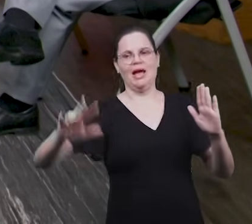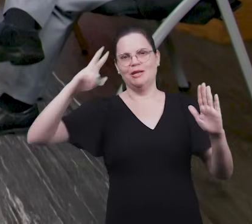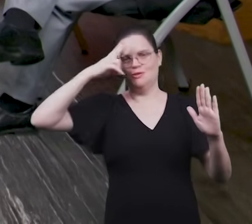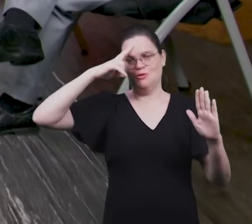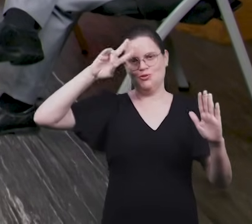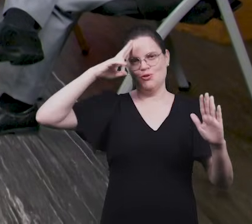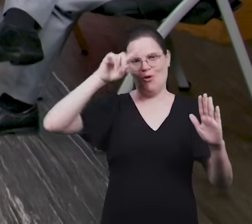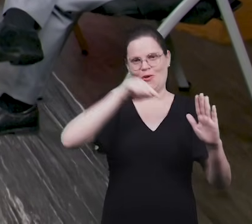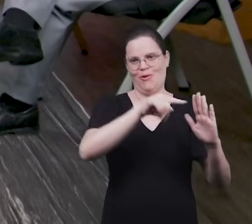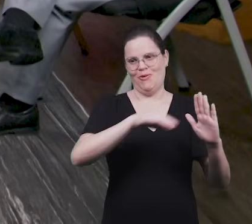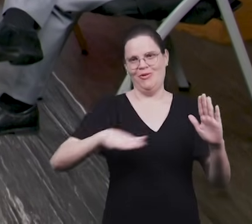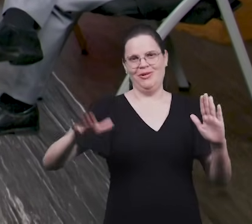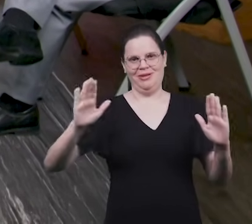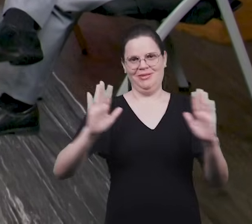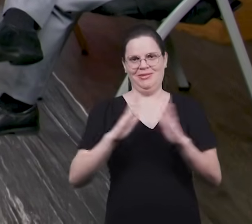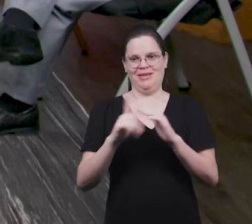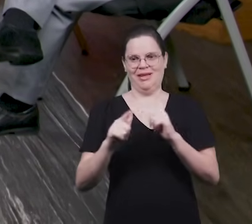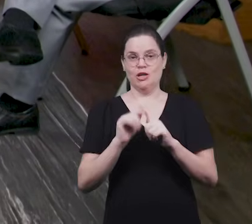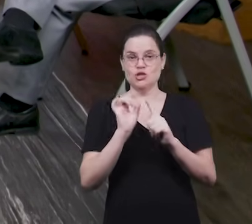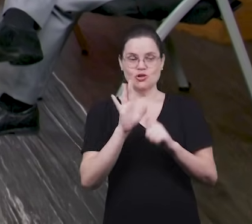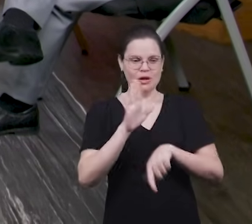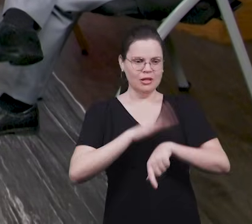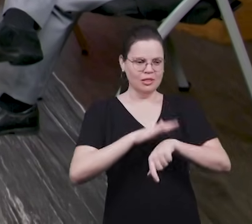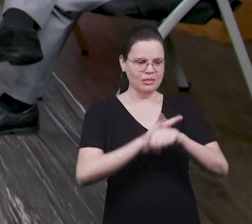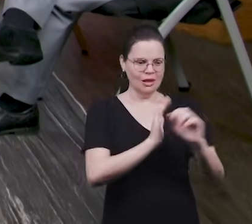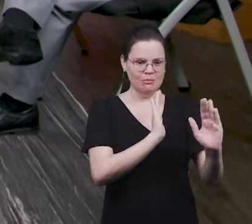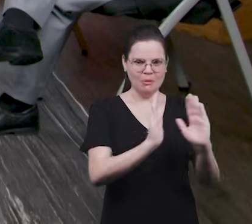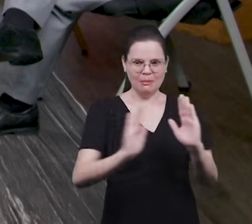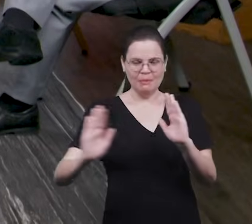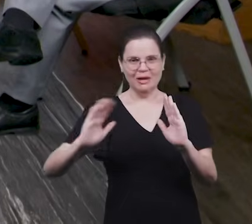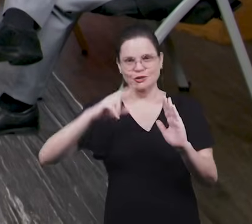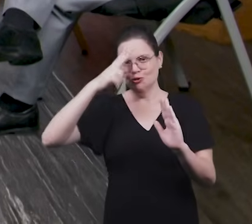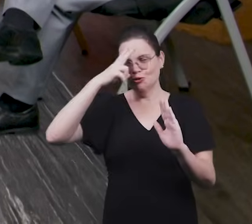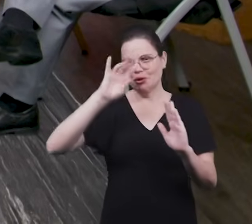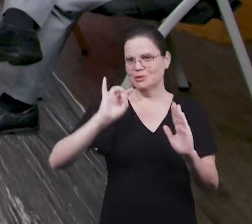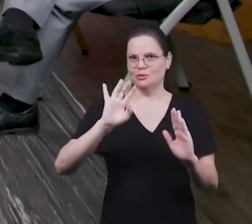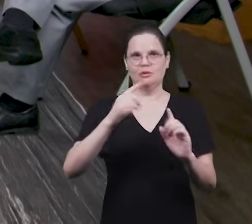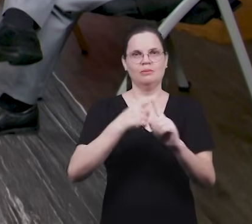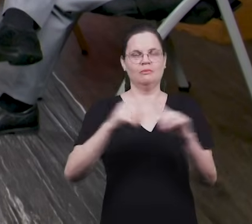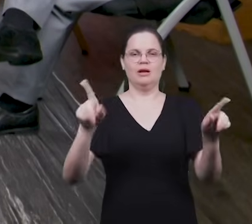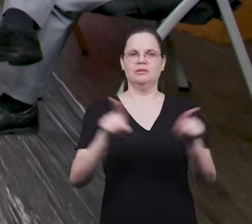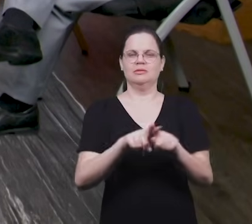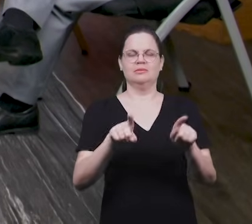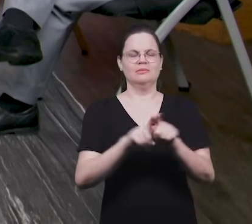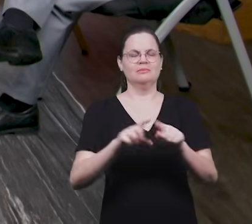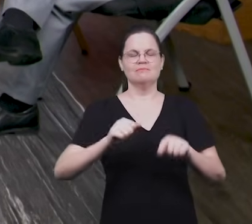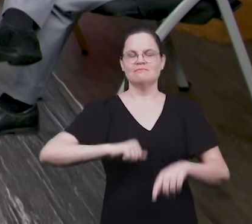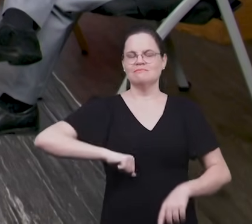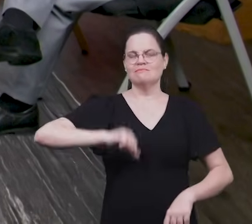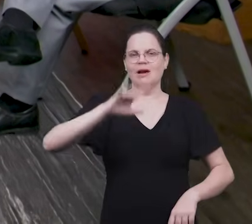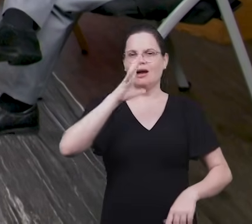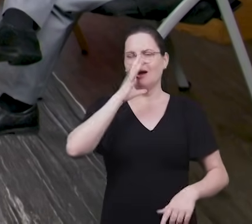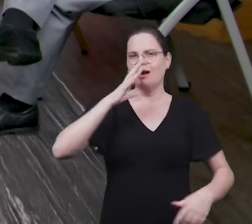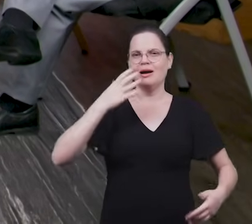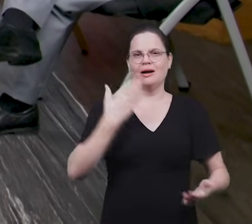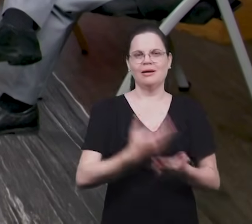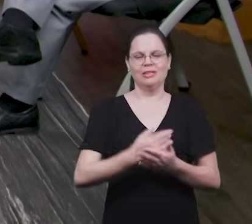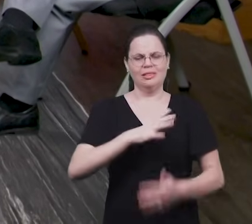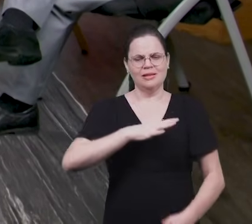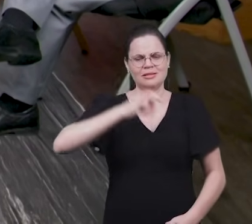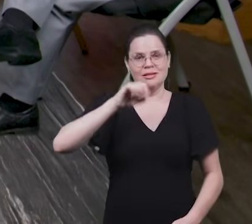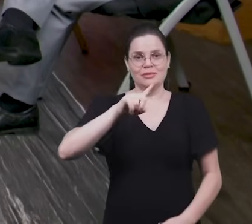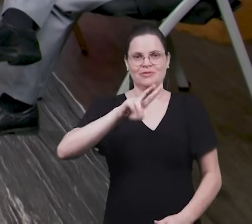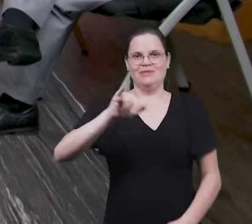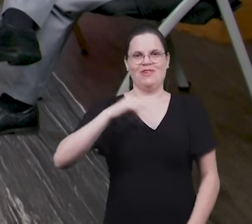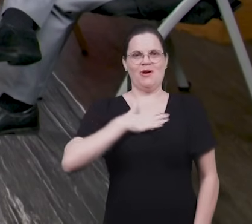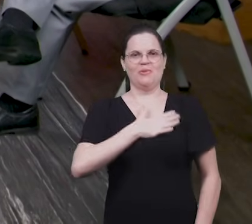não é só o tempo, não é só a cronologia, não é só a parte histórica. O que é mais impressionante, que eu tenho certeza que você vai